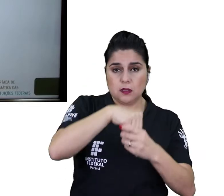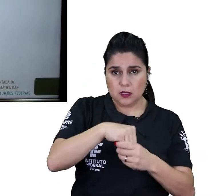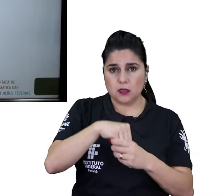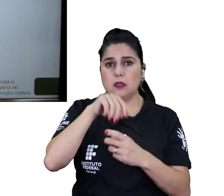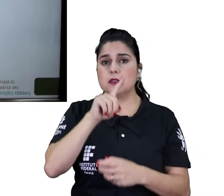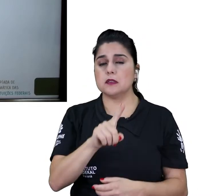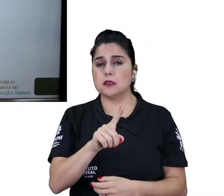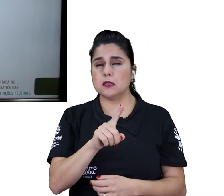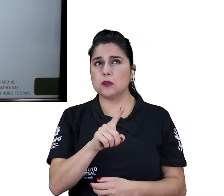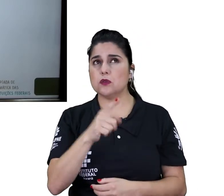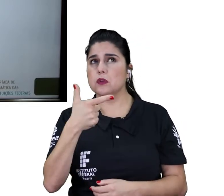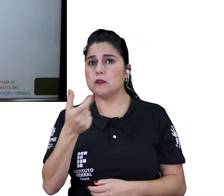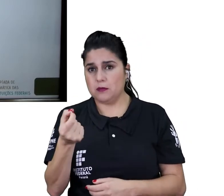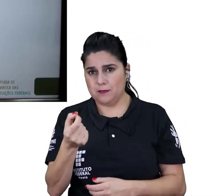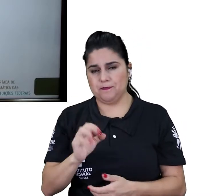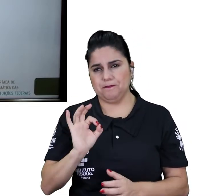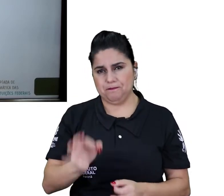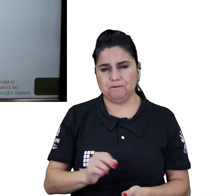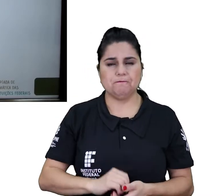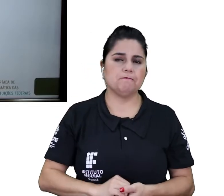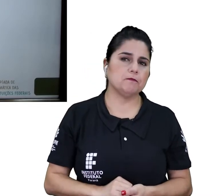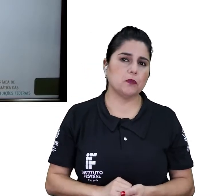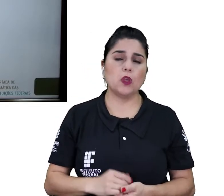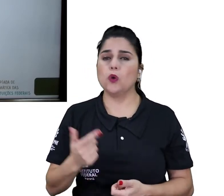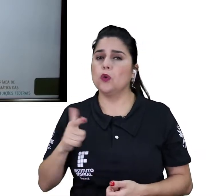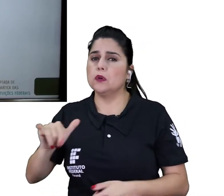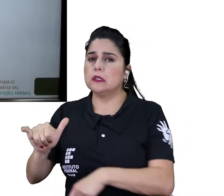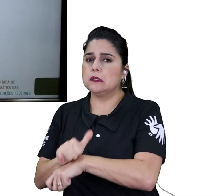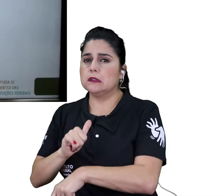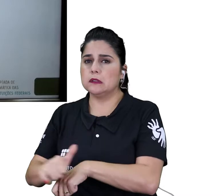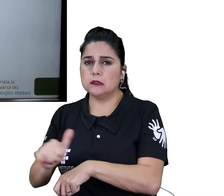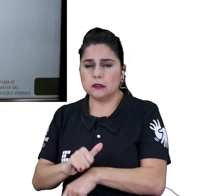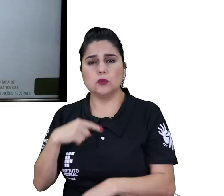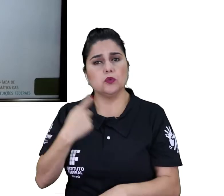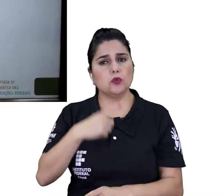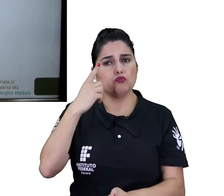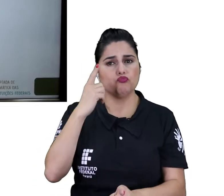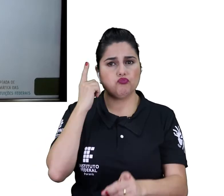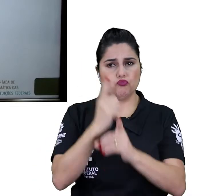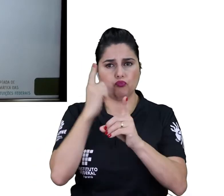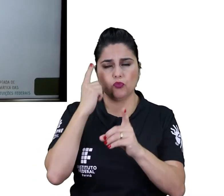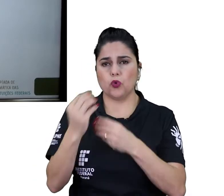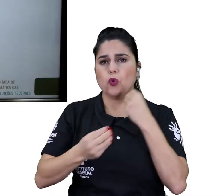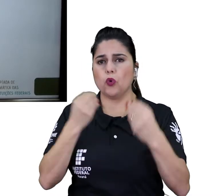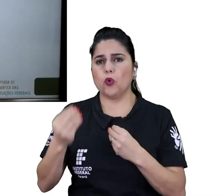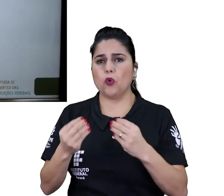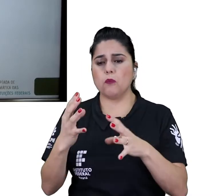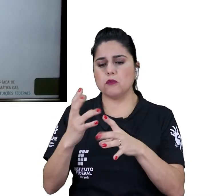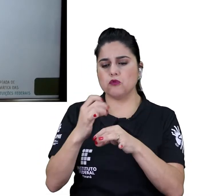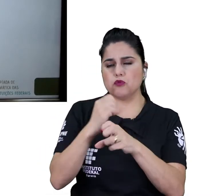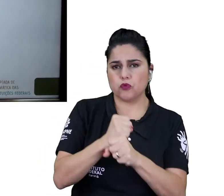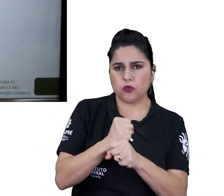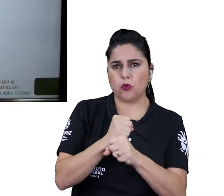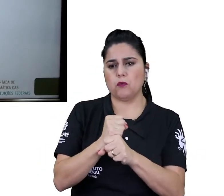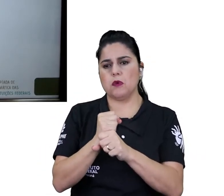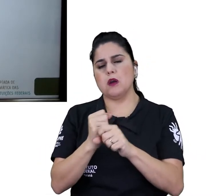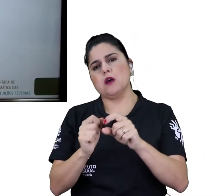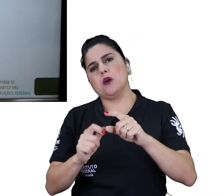hexágono regular é 120. A outra forma, para descobrir a soma dos ângulos internos de